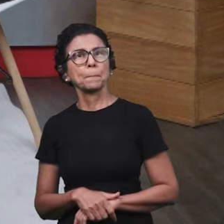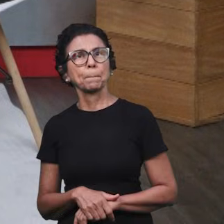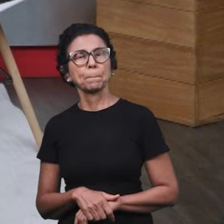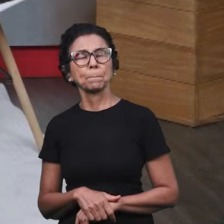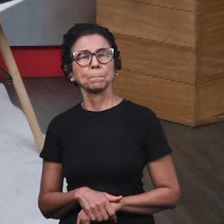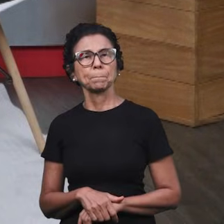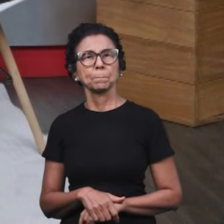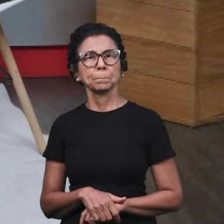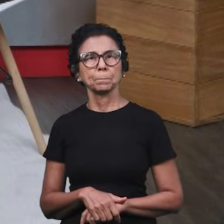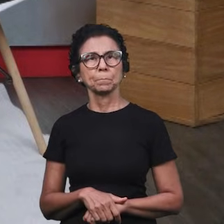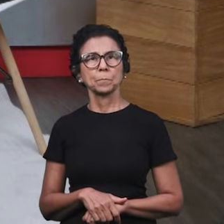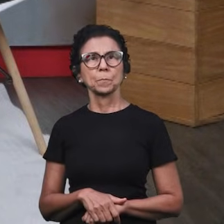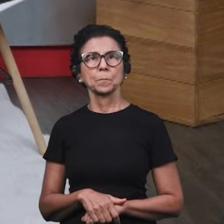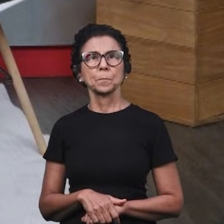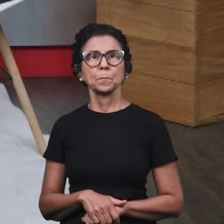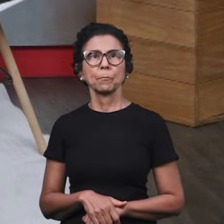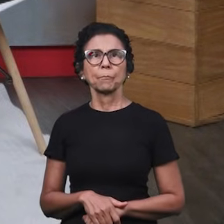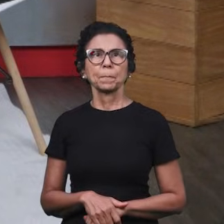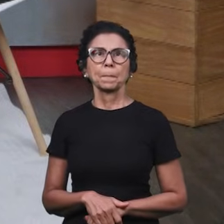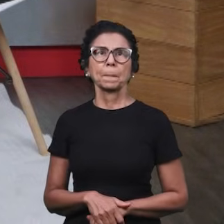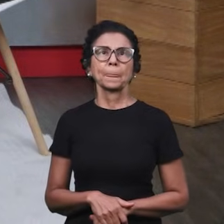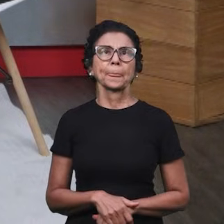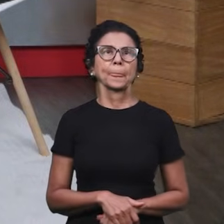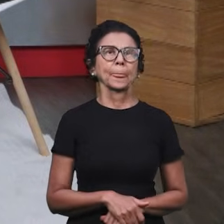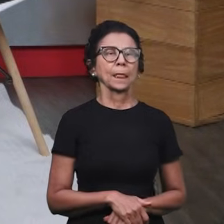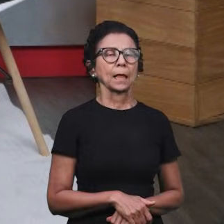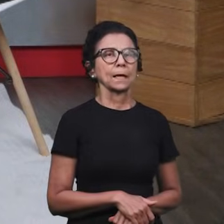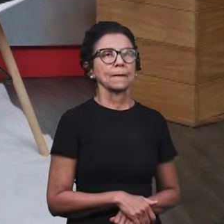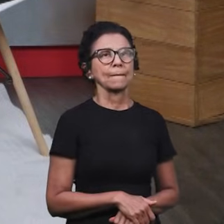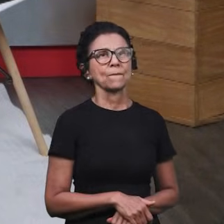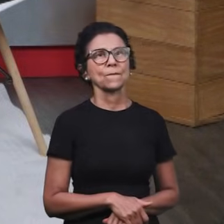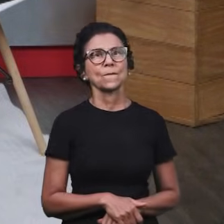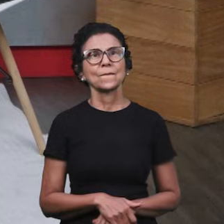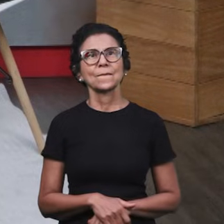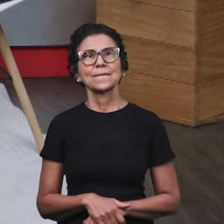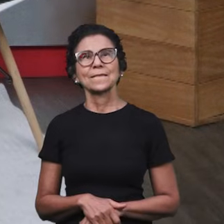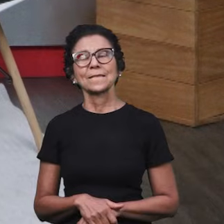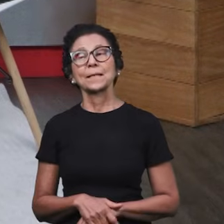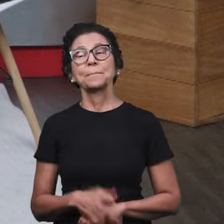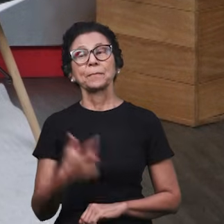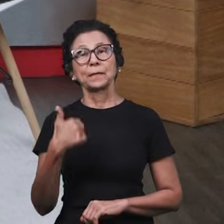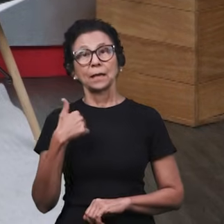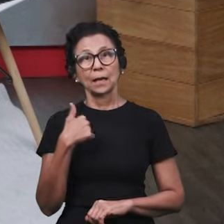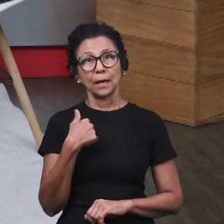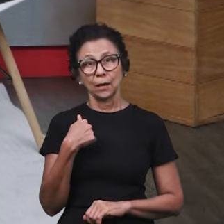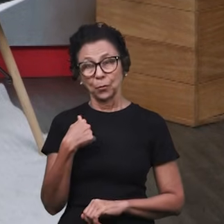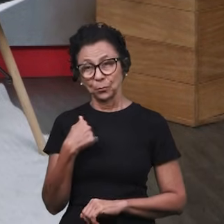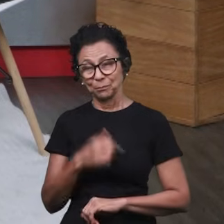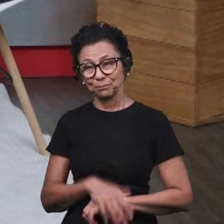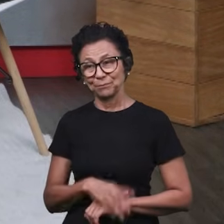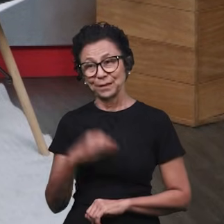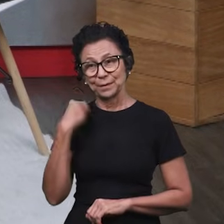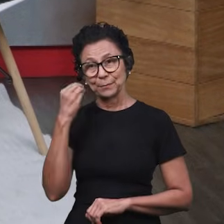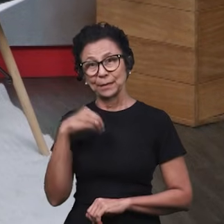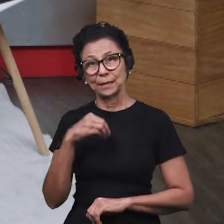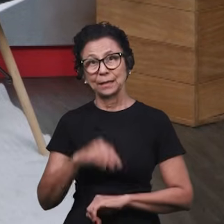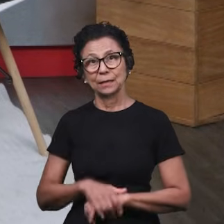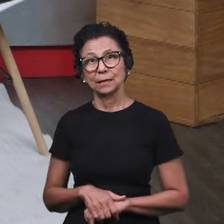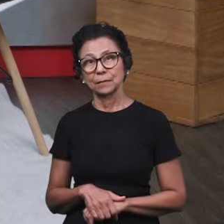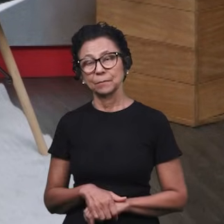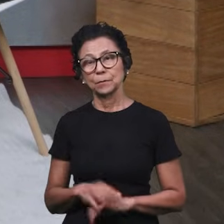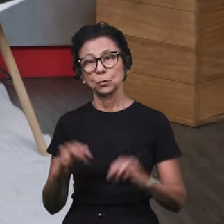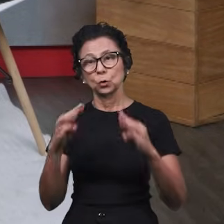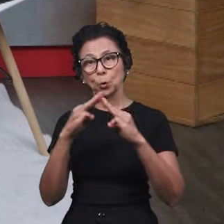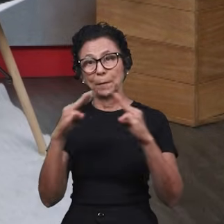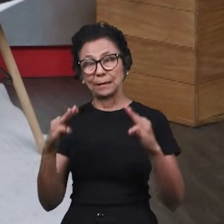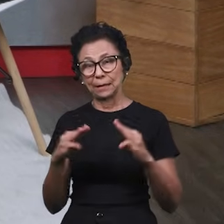E assim, eu tenho uma vivência de aprendizado porque eu fiquei 2 anos olhando no Maranhão, eu subia todo seminário.